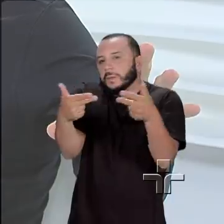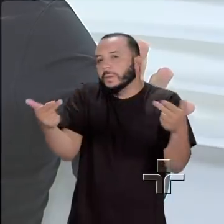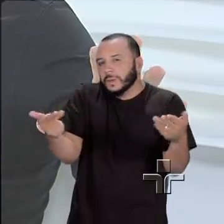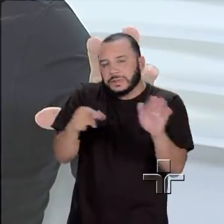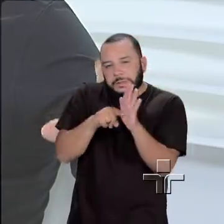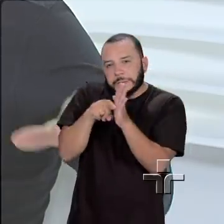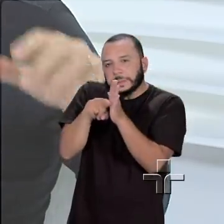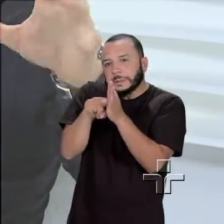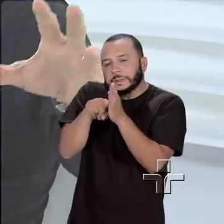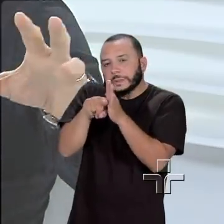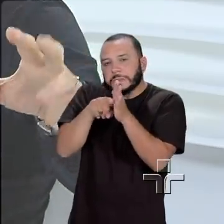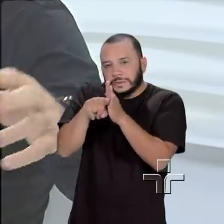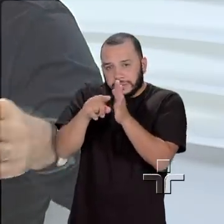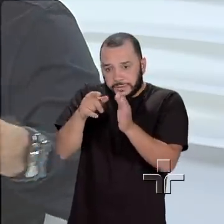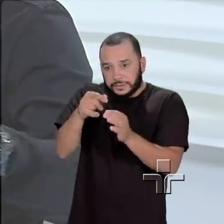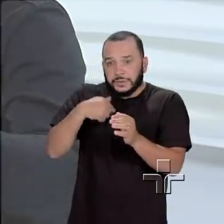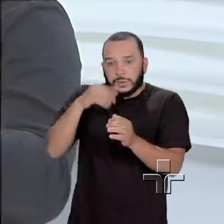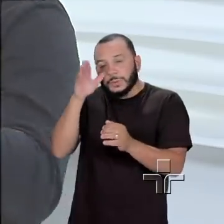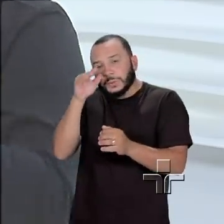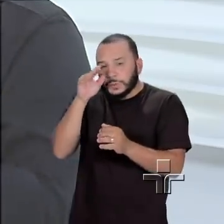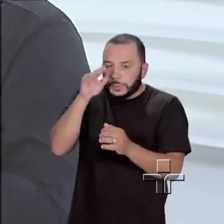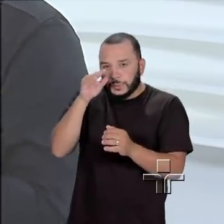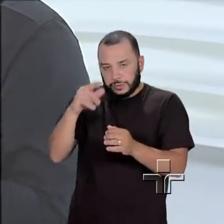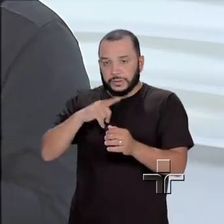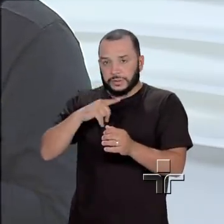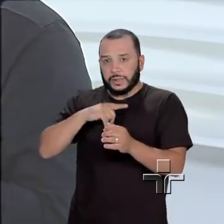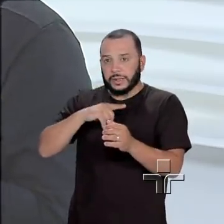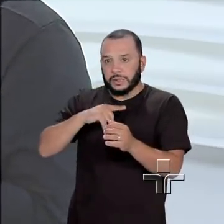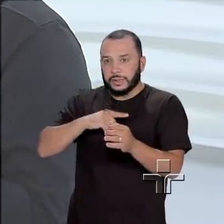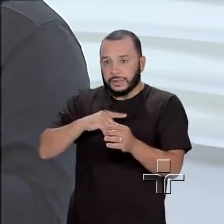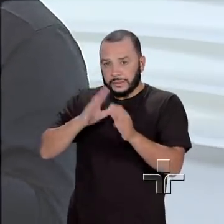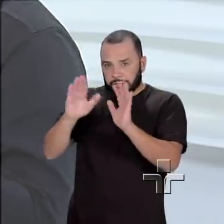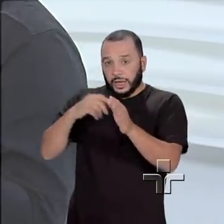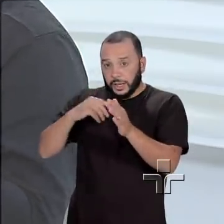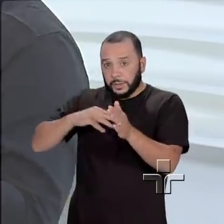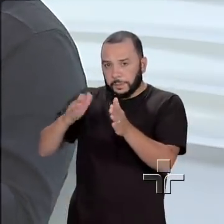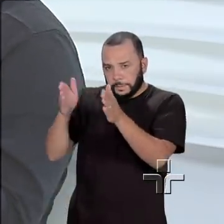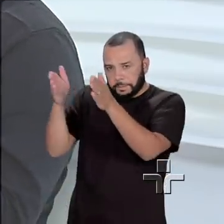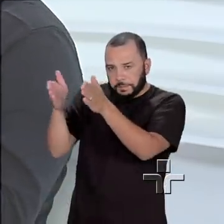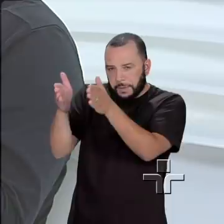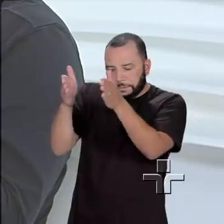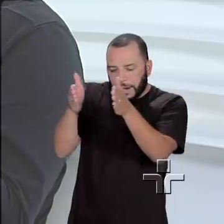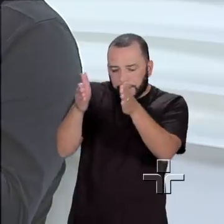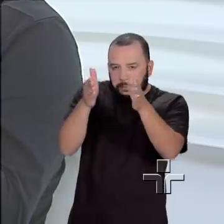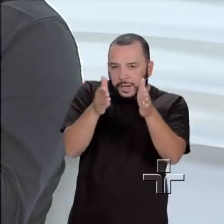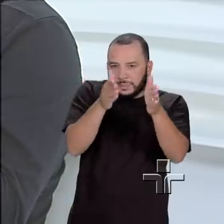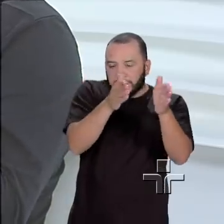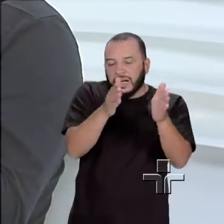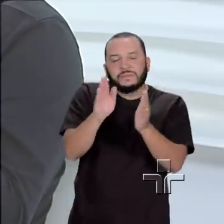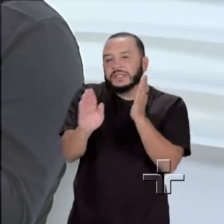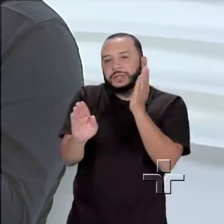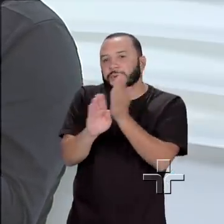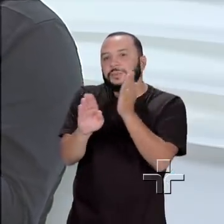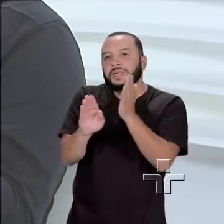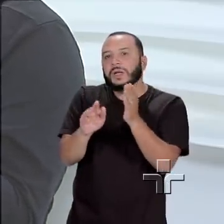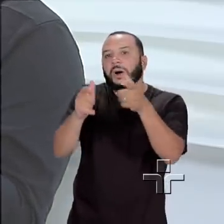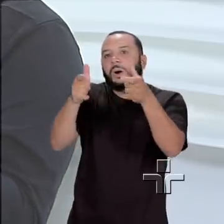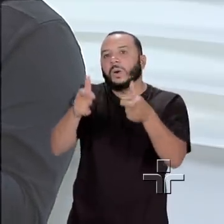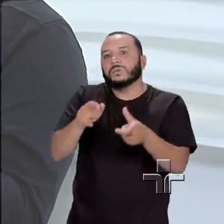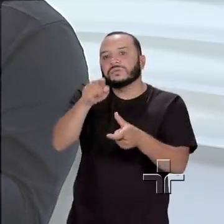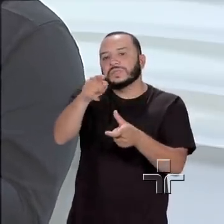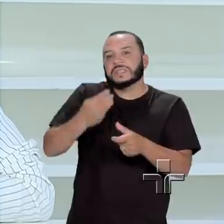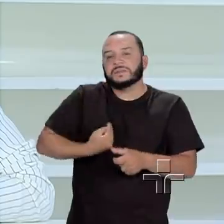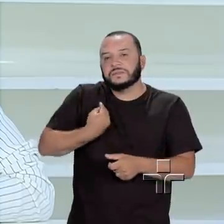de processos se articule para lhe dar um resultado. Esse conjunto de processos vai tentar descobrir aonde você